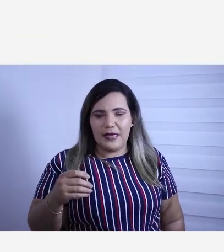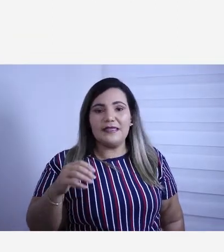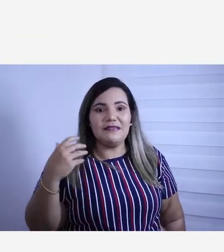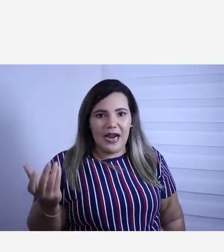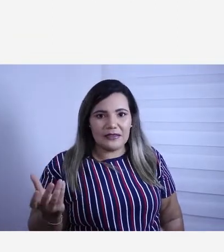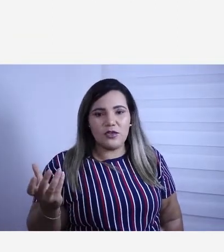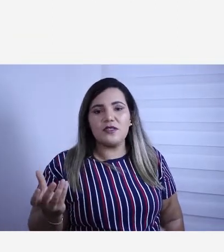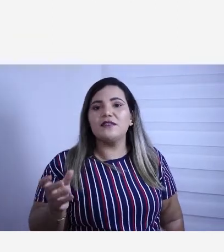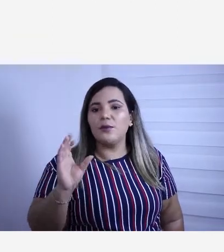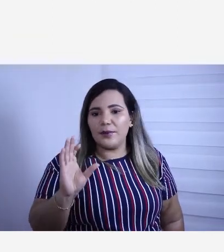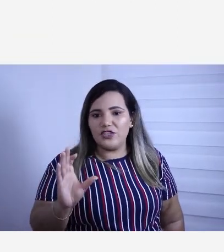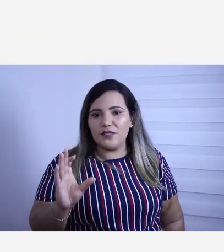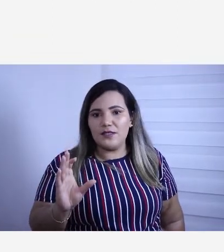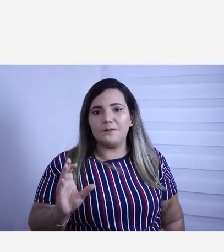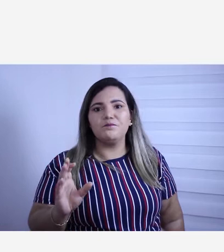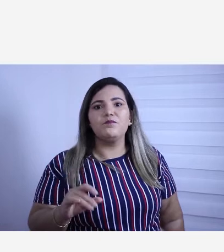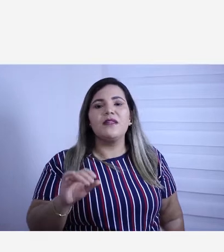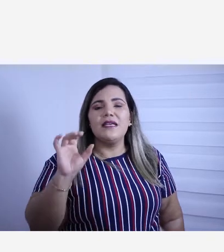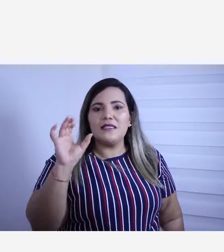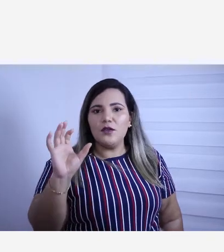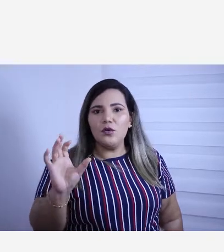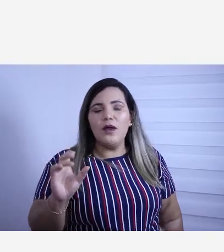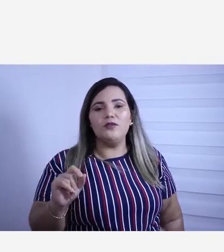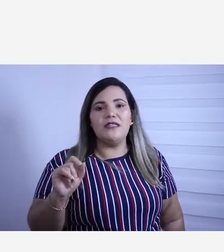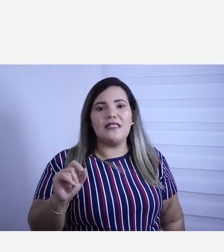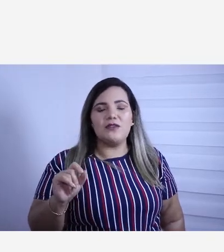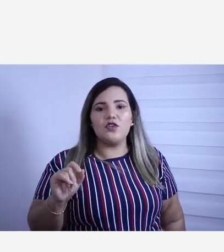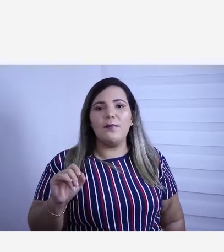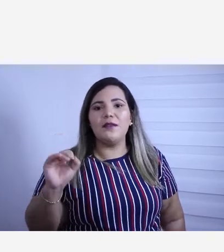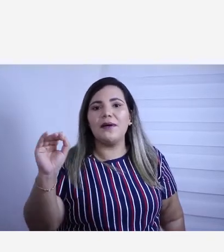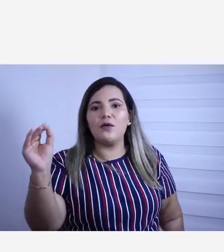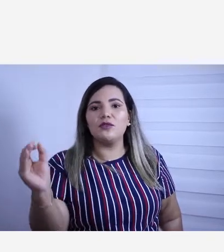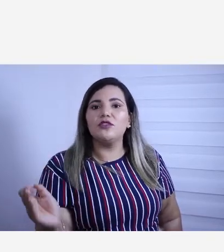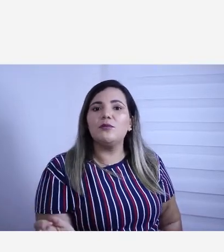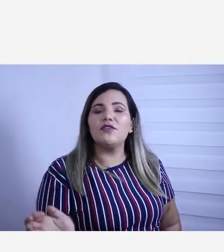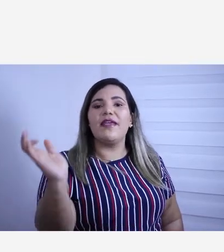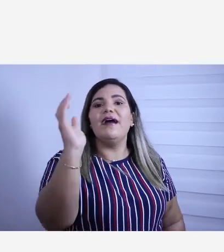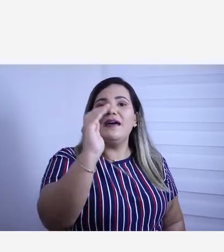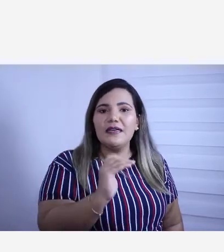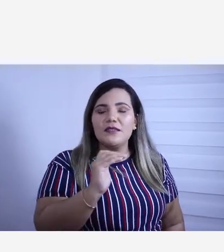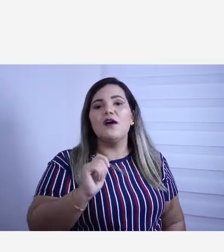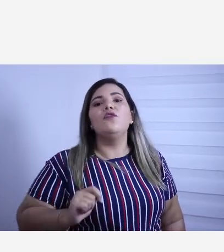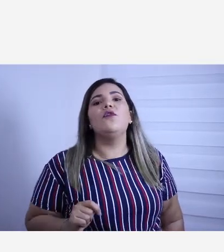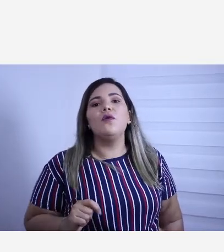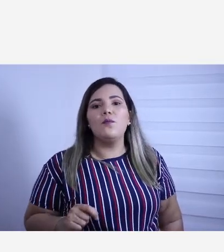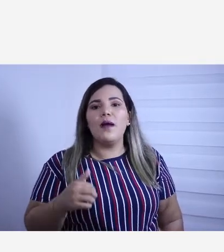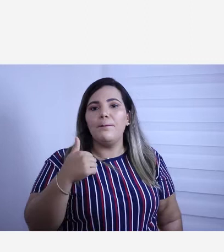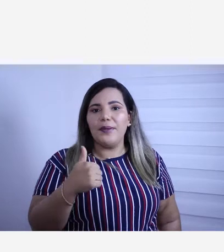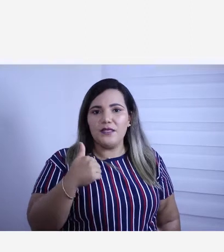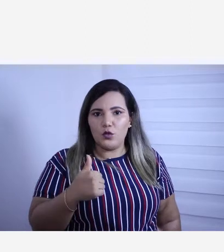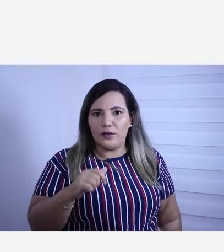nosso dente tá que trata o nosso dentro então preste atenção esse erro é utilizado somente para quando o termo que vem antes